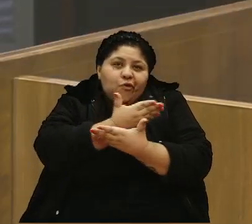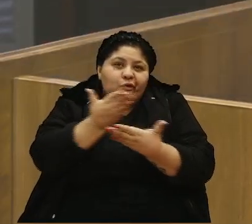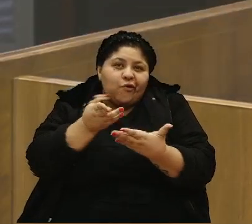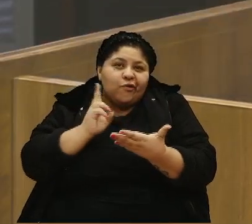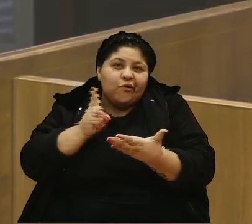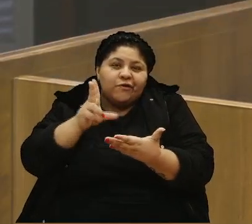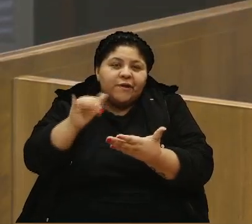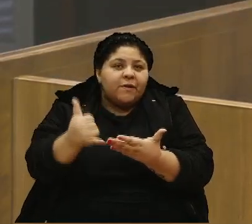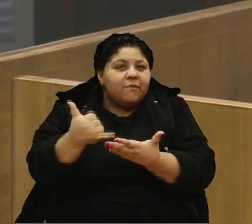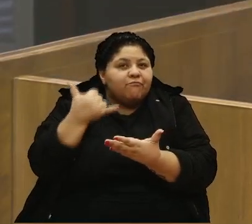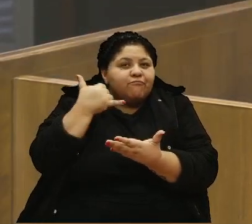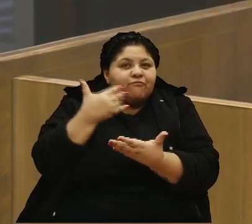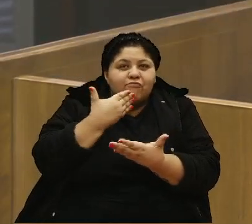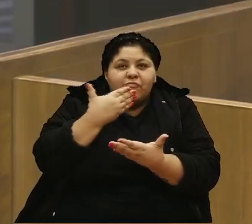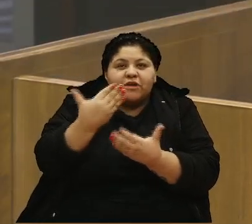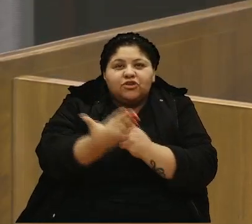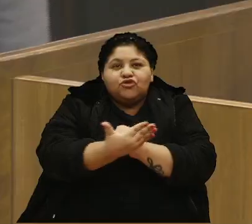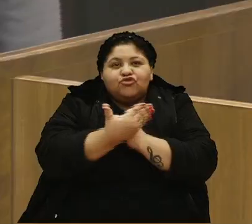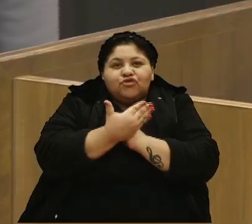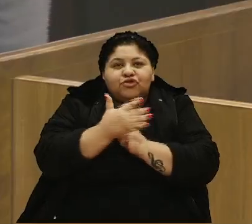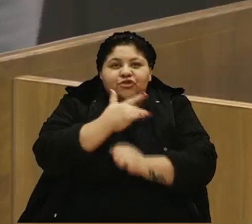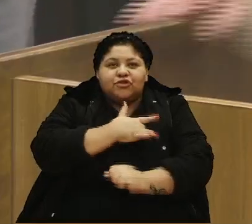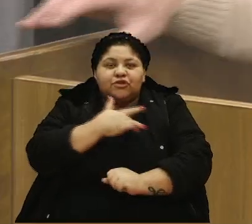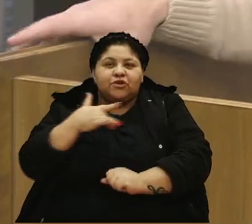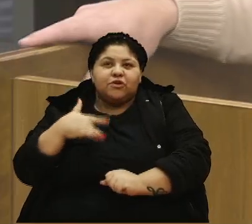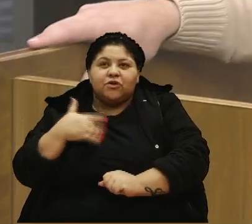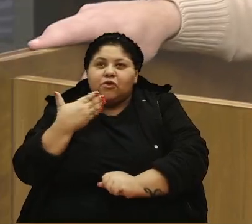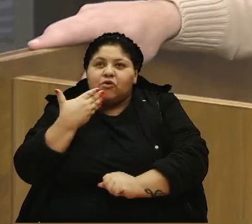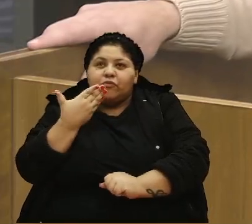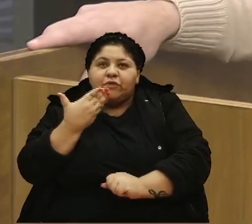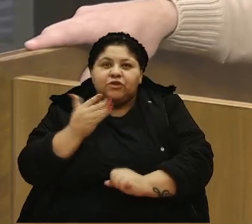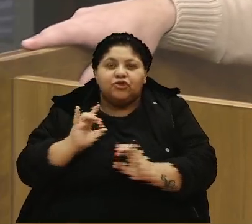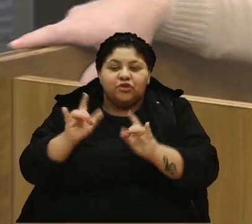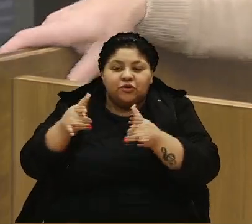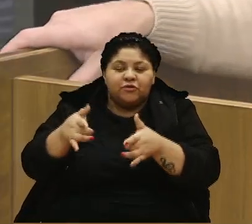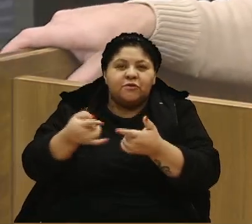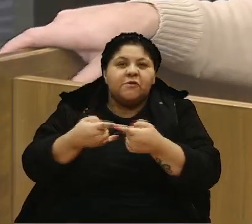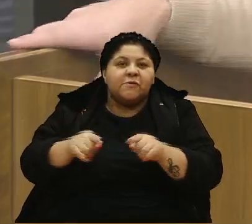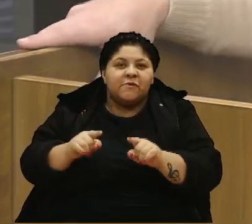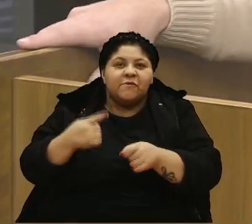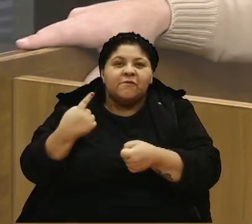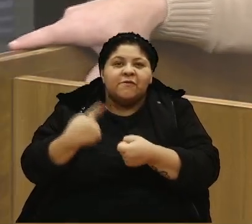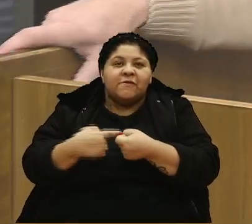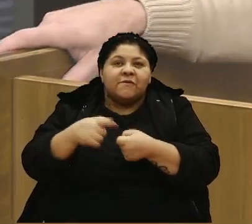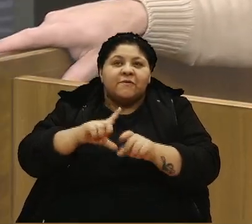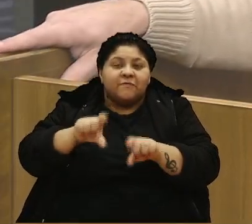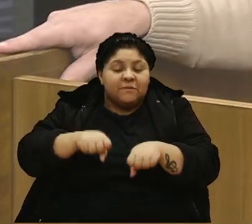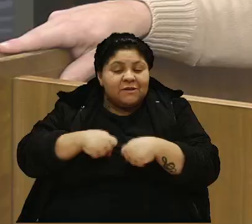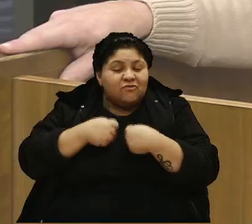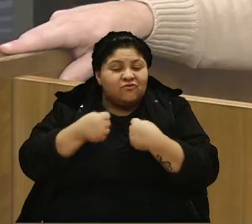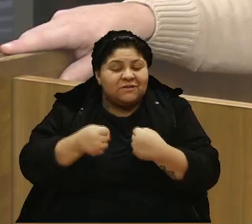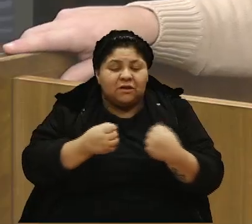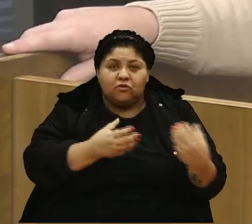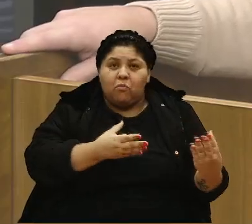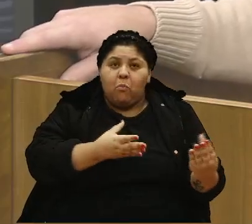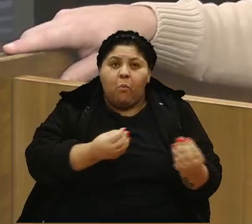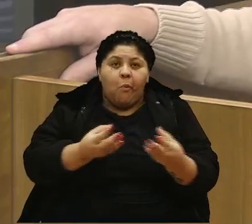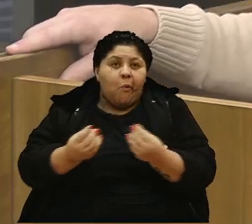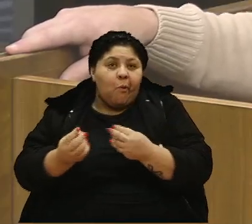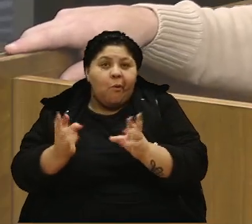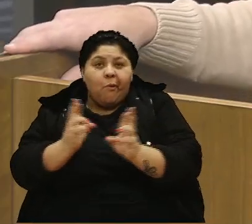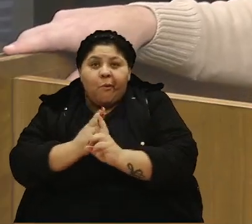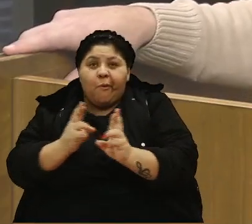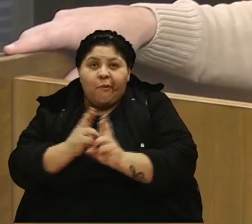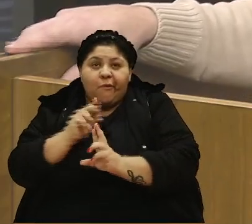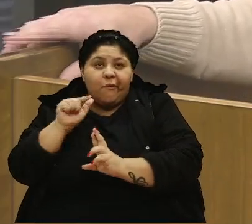uma ligação, um pedido de ajuda na saúde, um pedido de leito, mas o município tem se esforçado muito em relação a